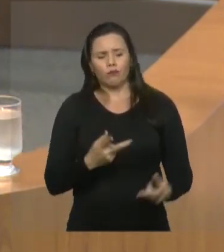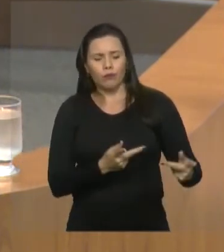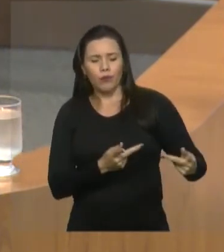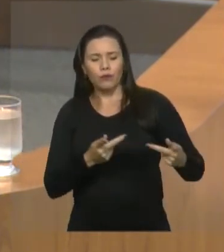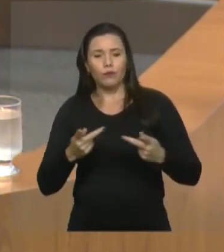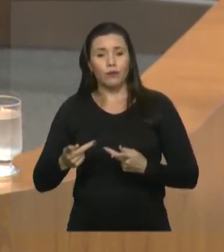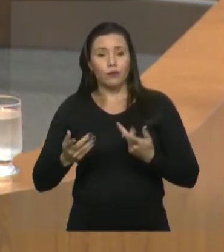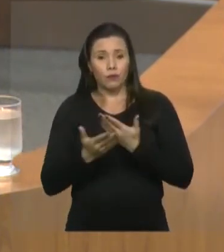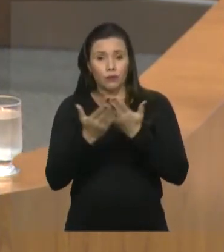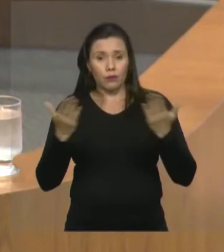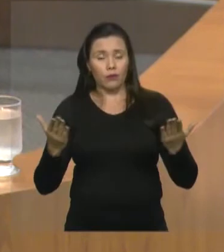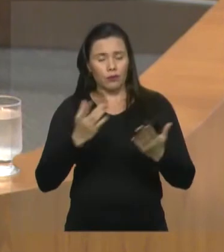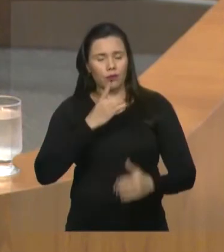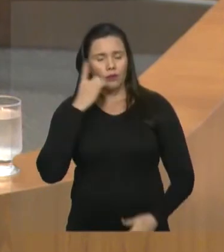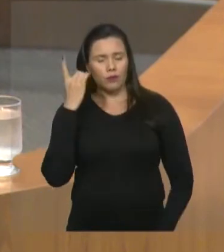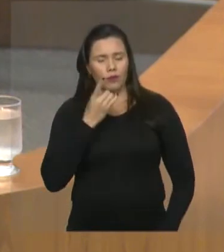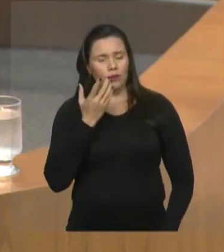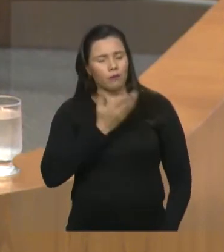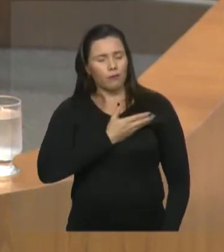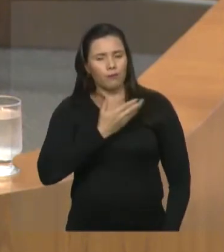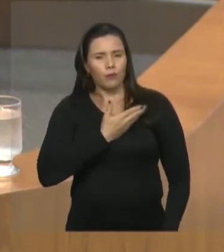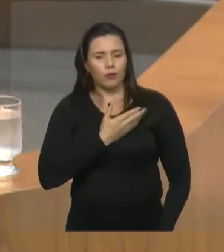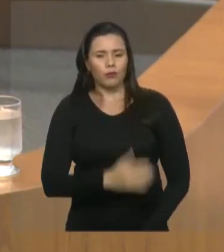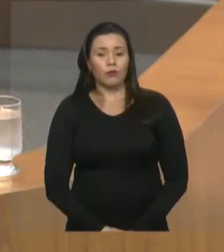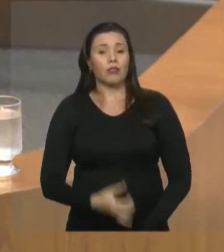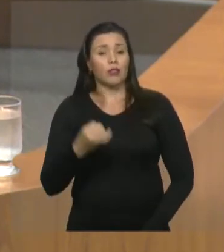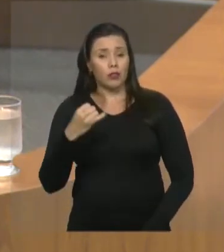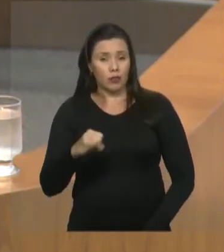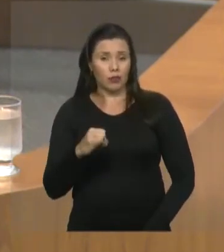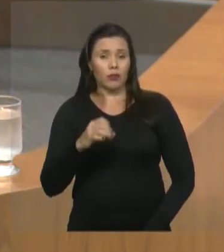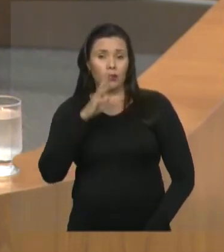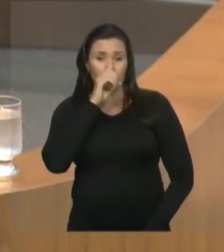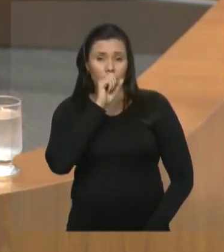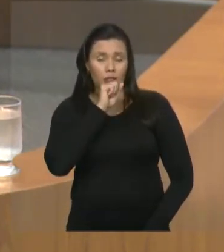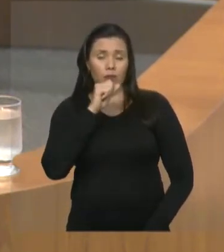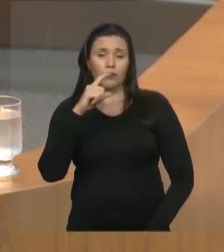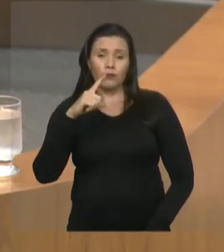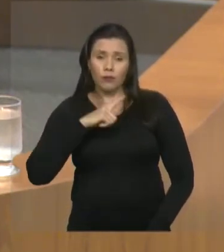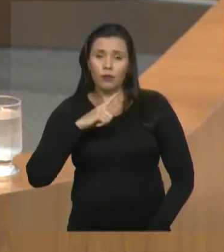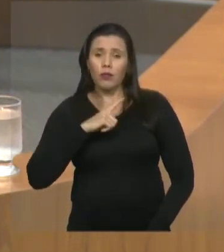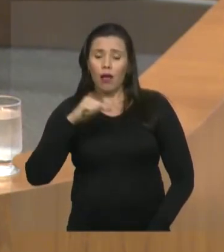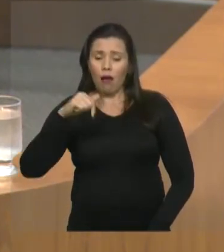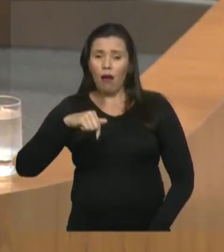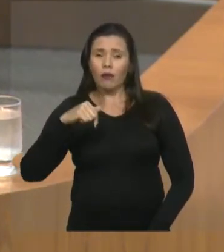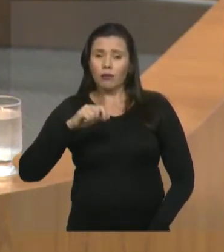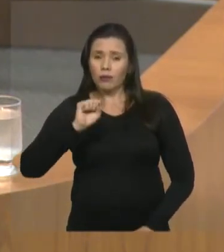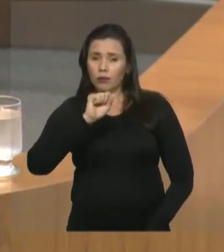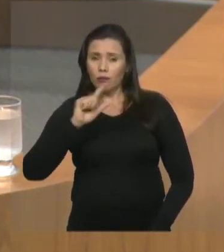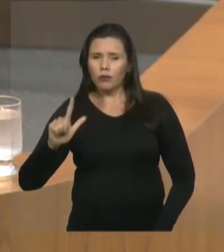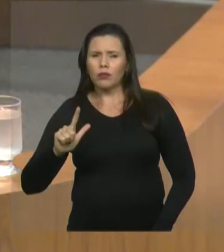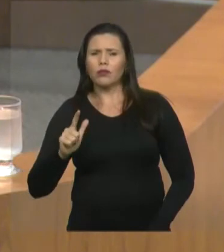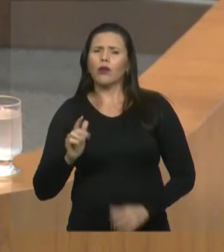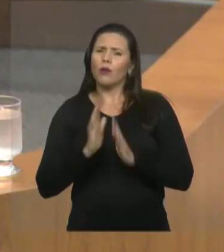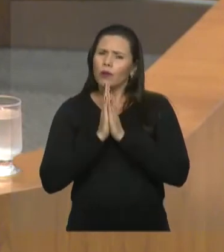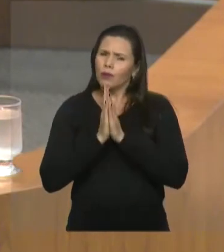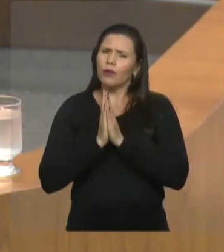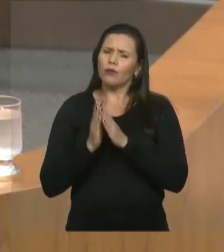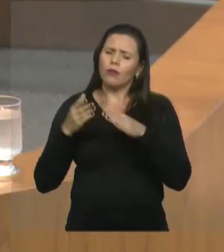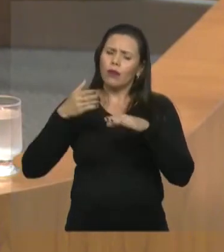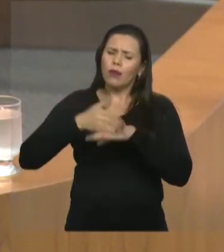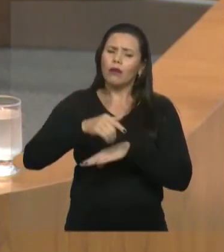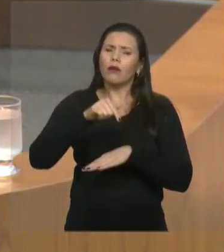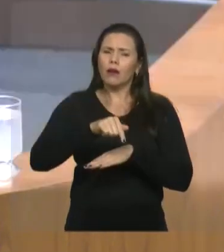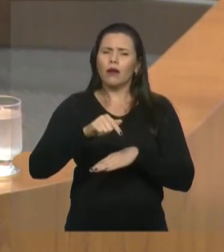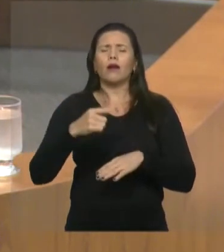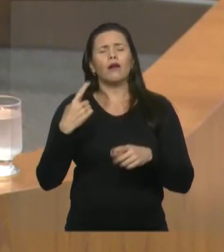estiverem aqui em São Luís no sábado, que se puderem dar uma passadinha lá, porque com certeza será um grande dia